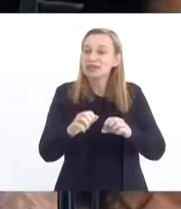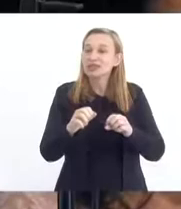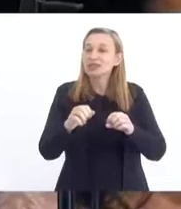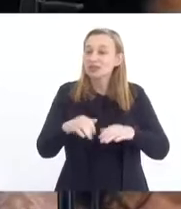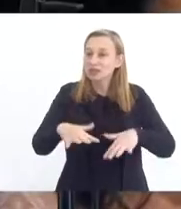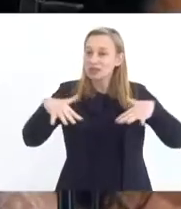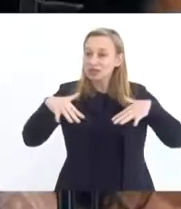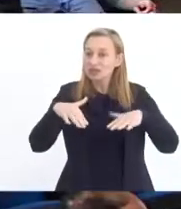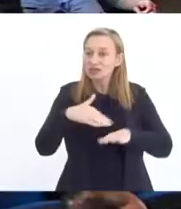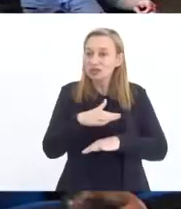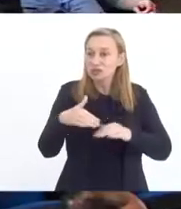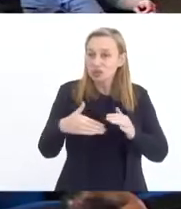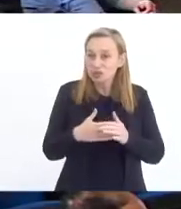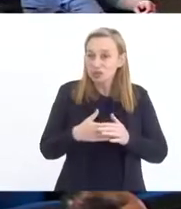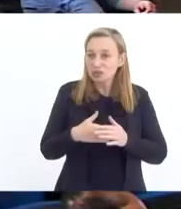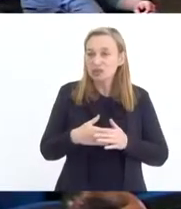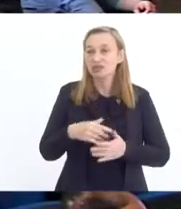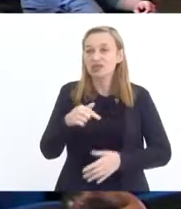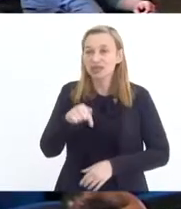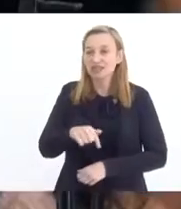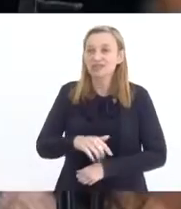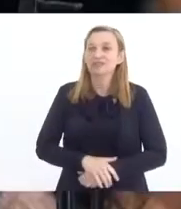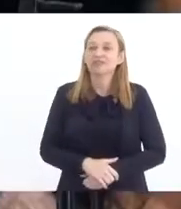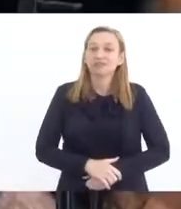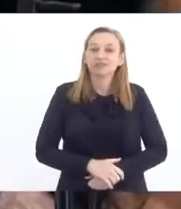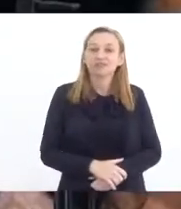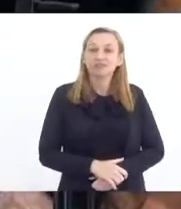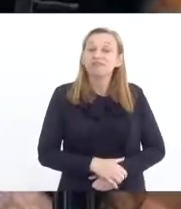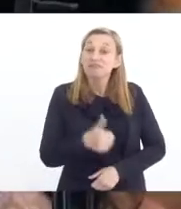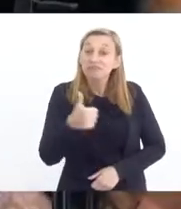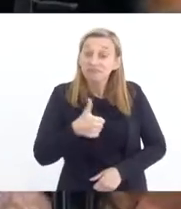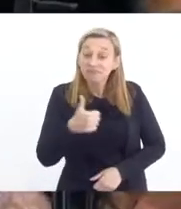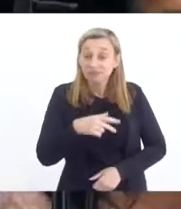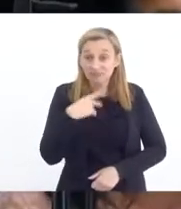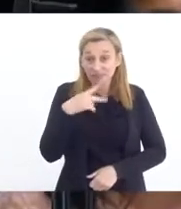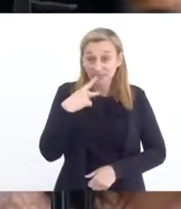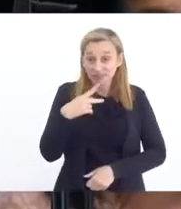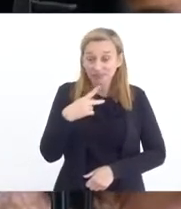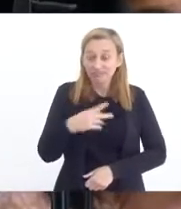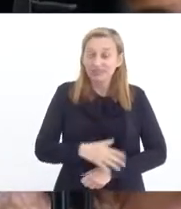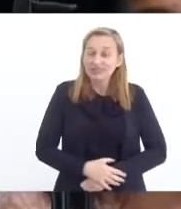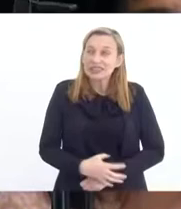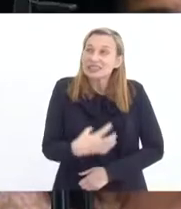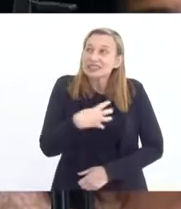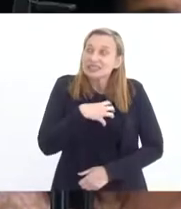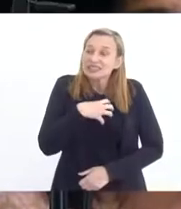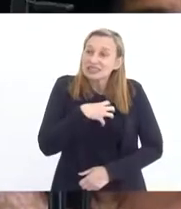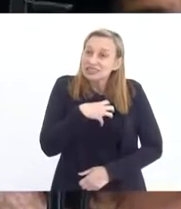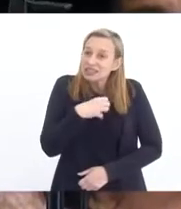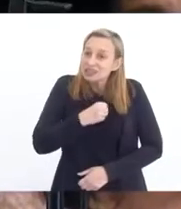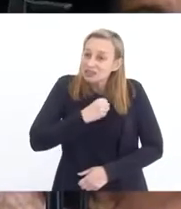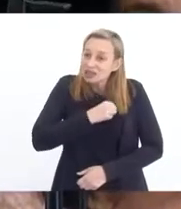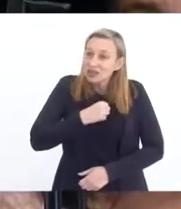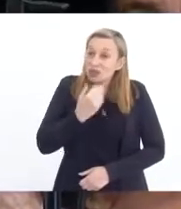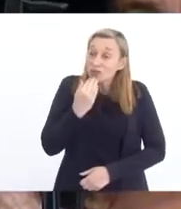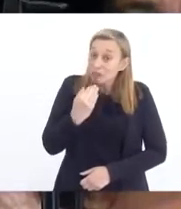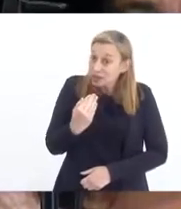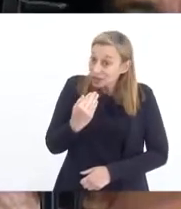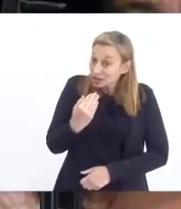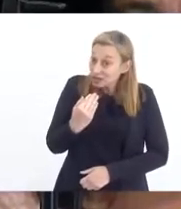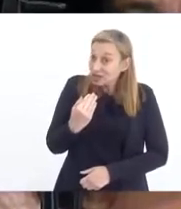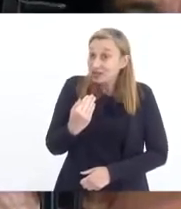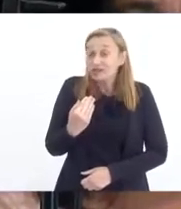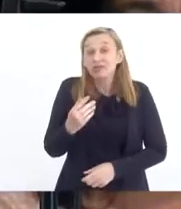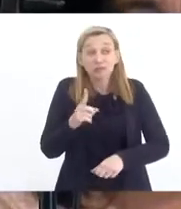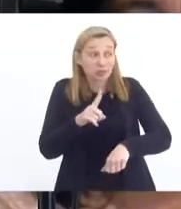companheiro Zé Maria Rangel, aqui presente. Primeiro colocar que eu senti falta, e aí eu vou pedir aí tolerância, tá, o pessoal